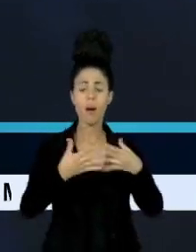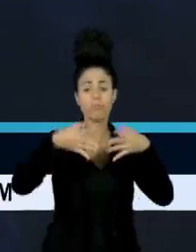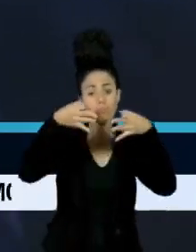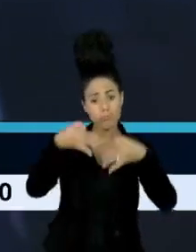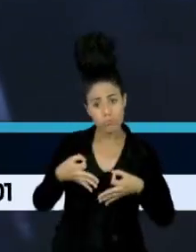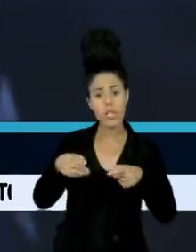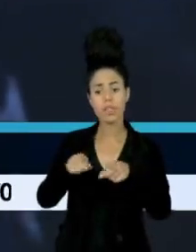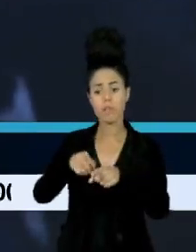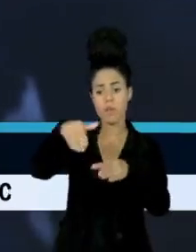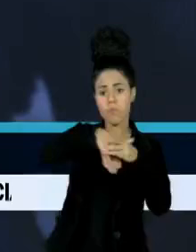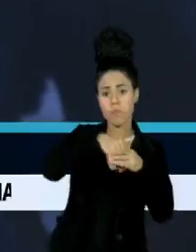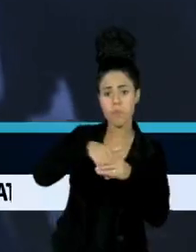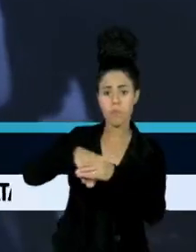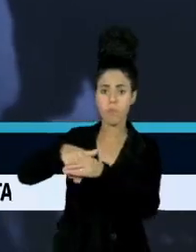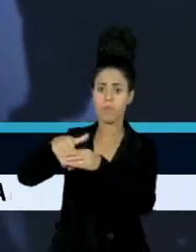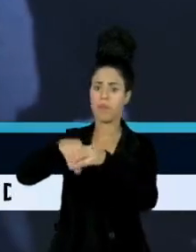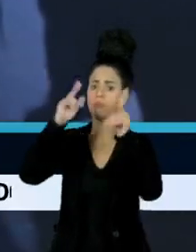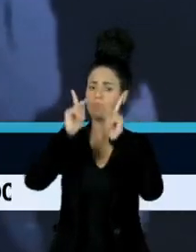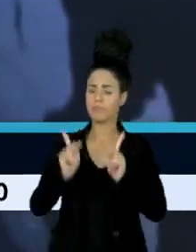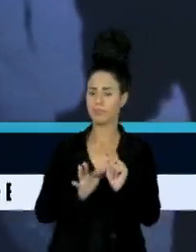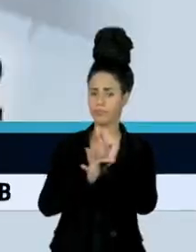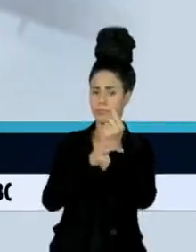conduzirá as eleições com paz e segurança